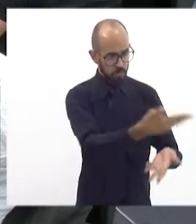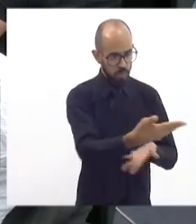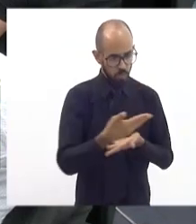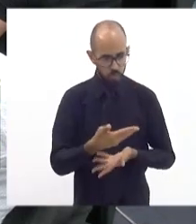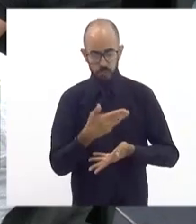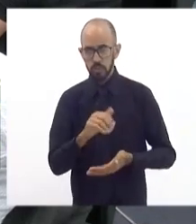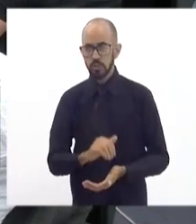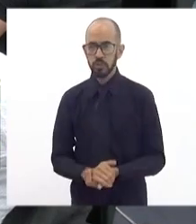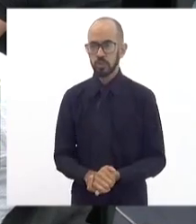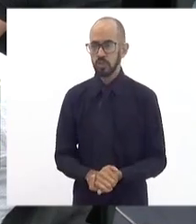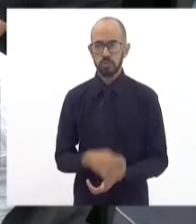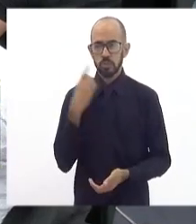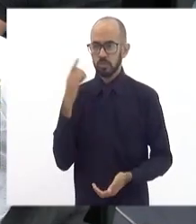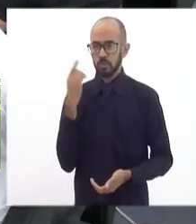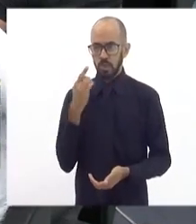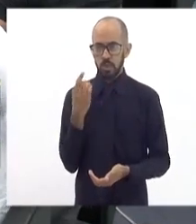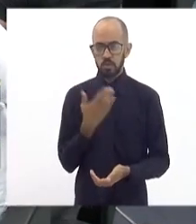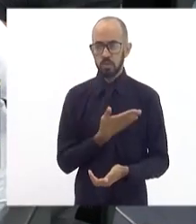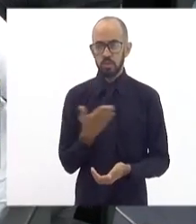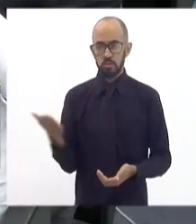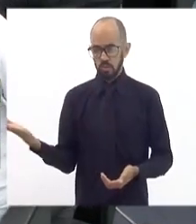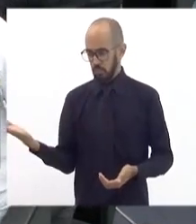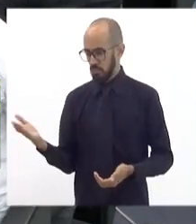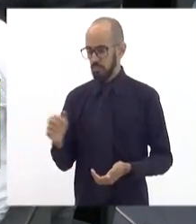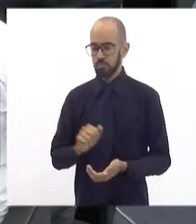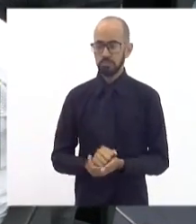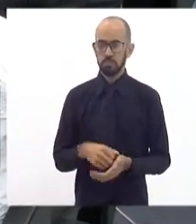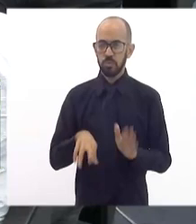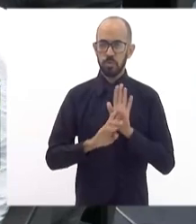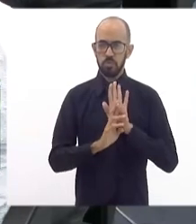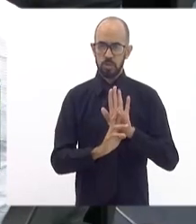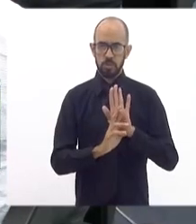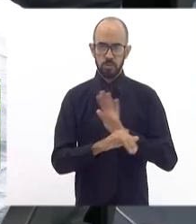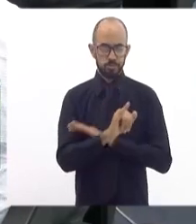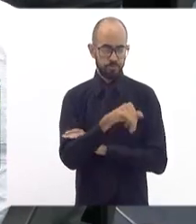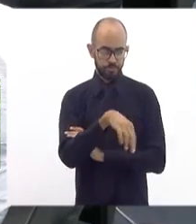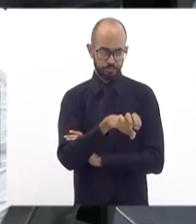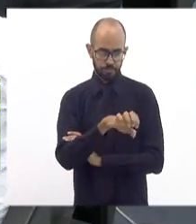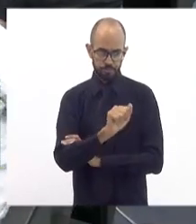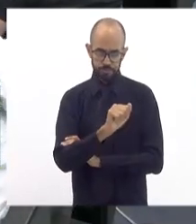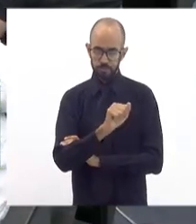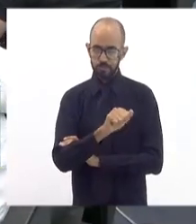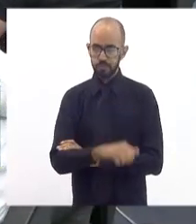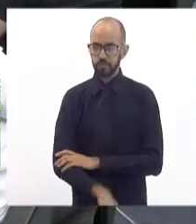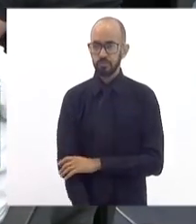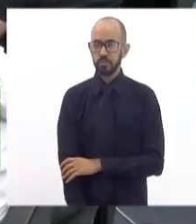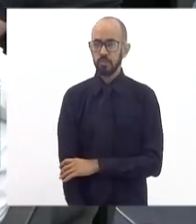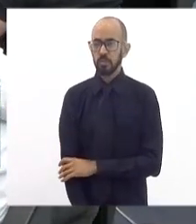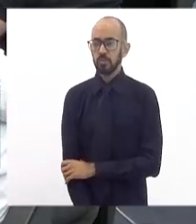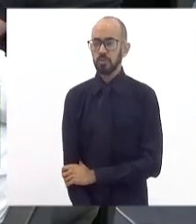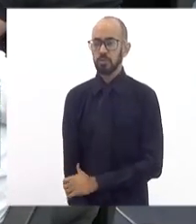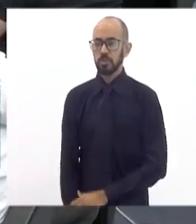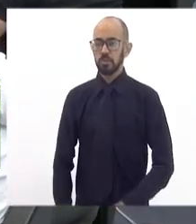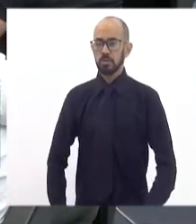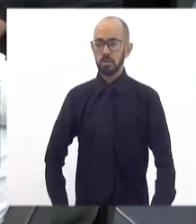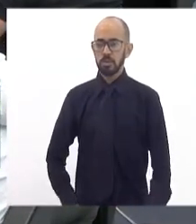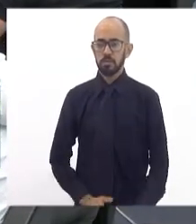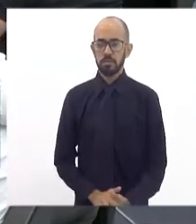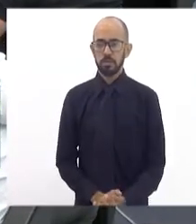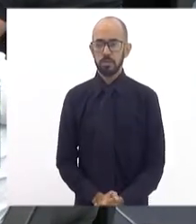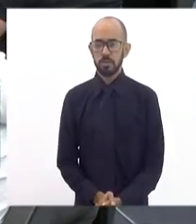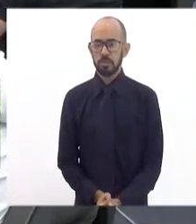hospital dotado representante do ideia normalmente o Ministério Público Federal e